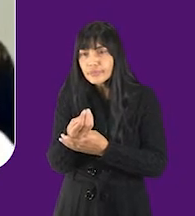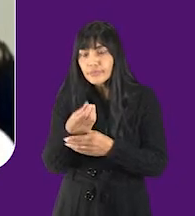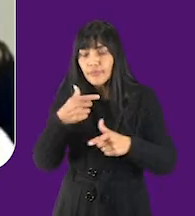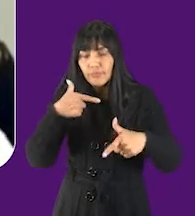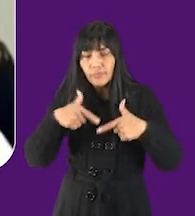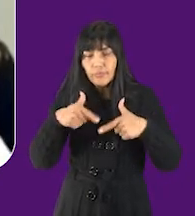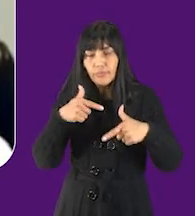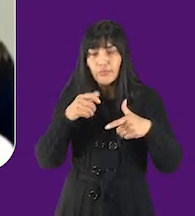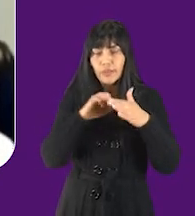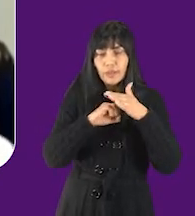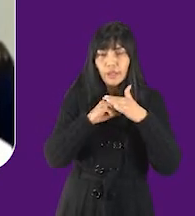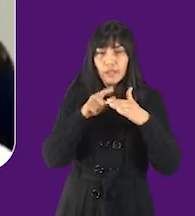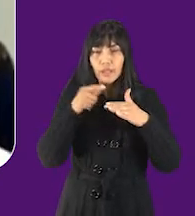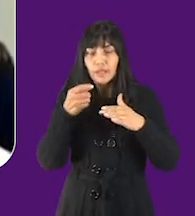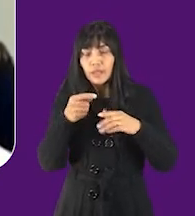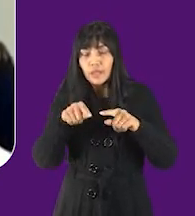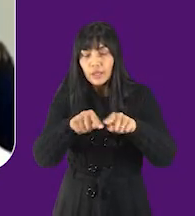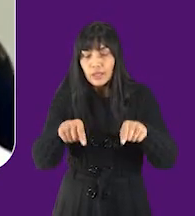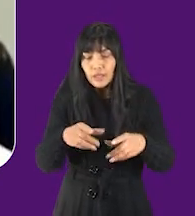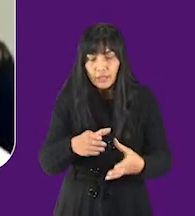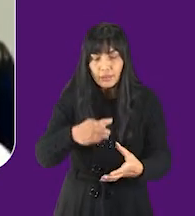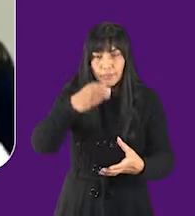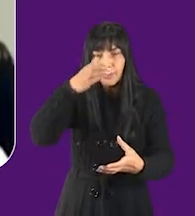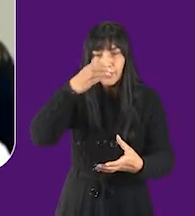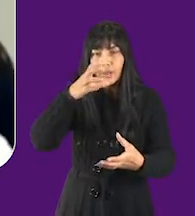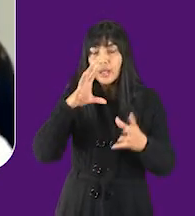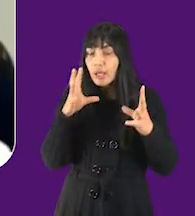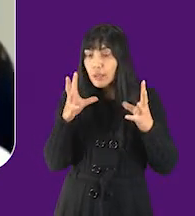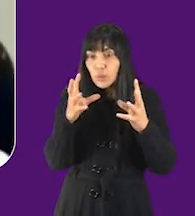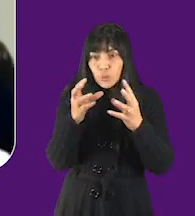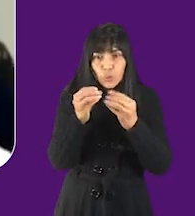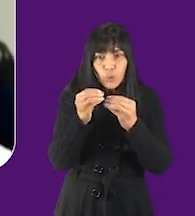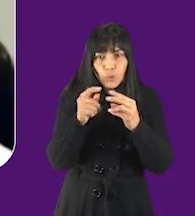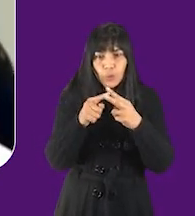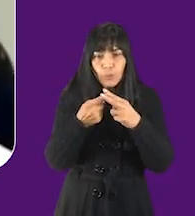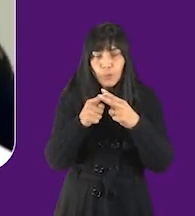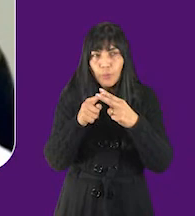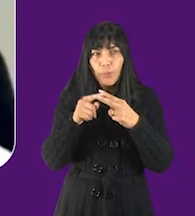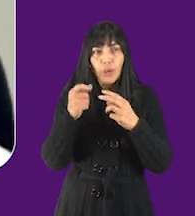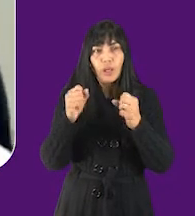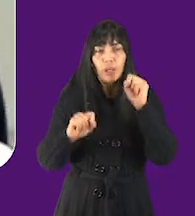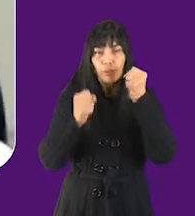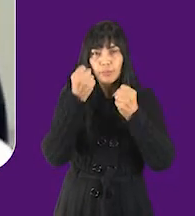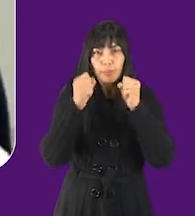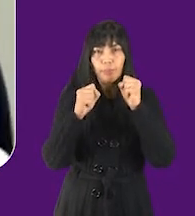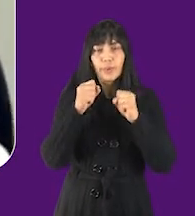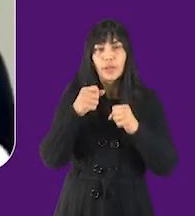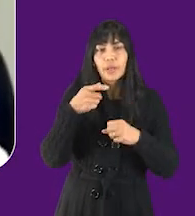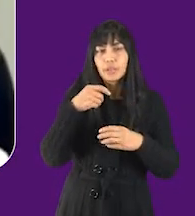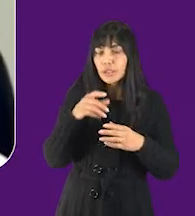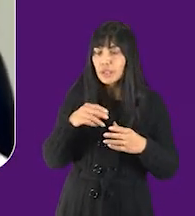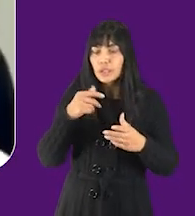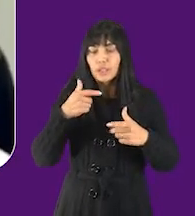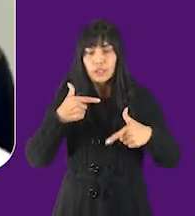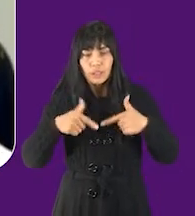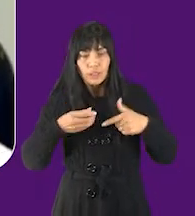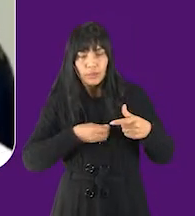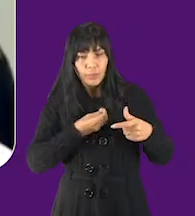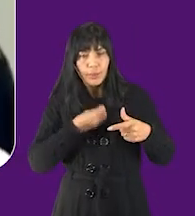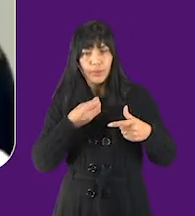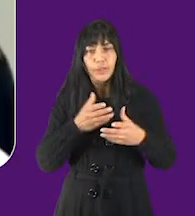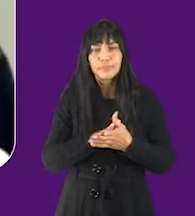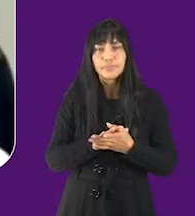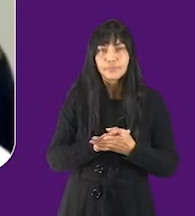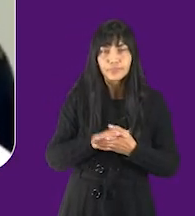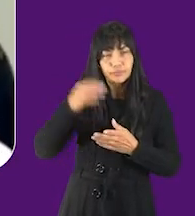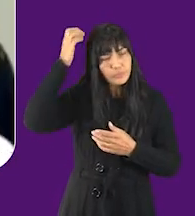Nós somos uma empresa que não vendemos só embalagem, nós vendemos também todos os equipamentos dos nossos clientes, além de serviços e peças.